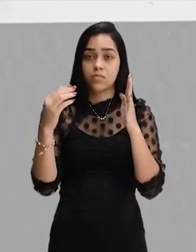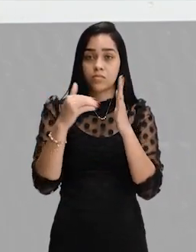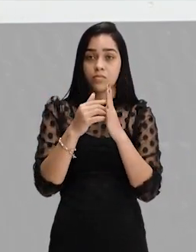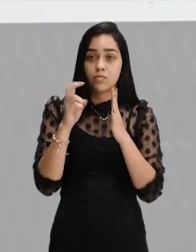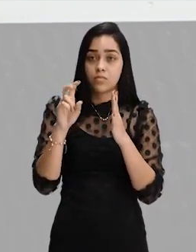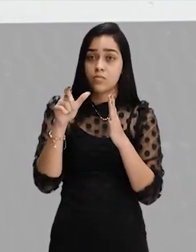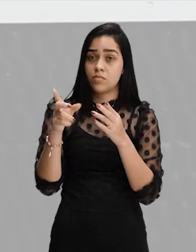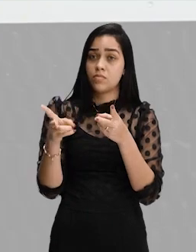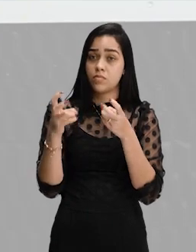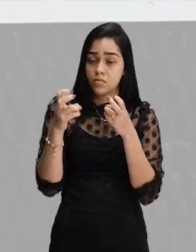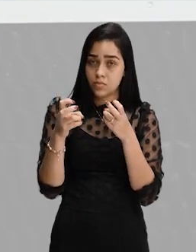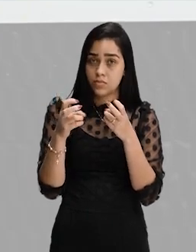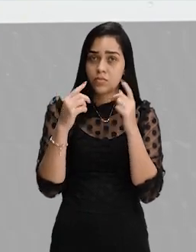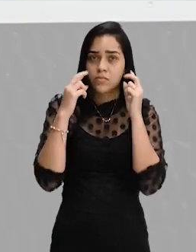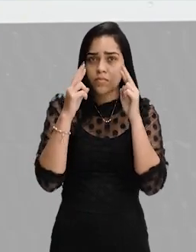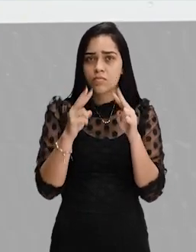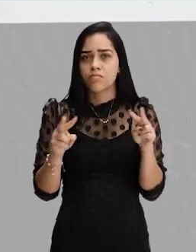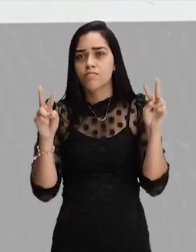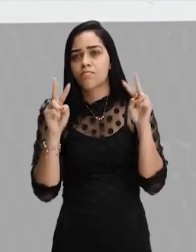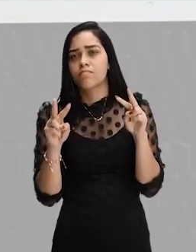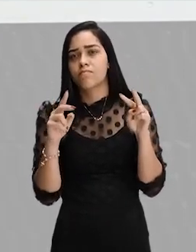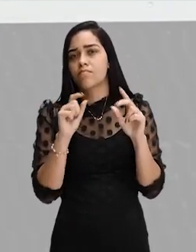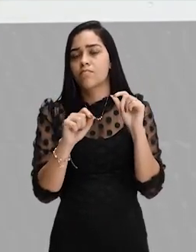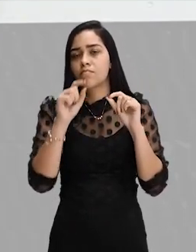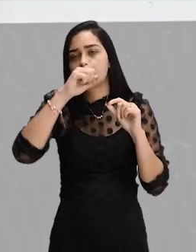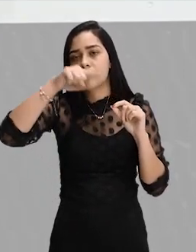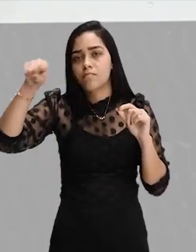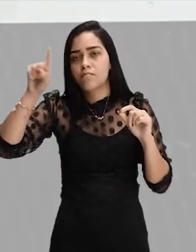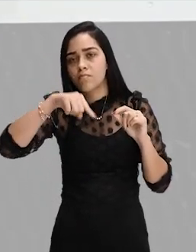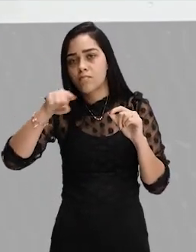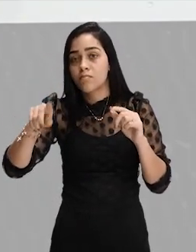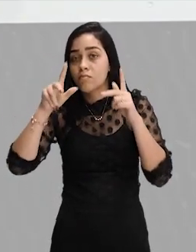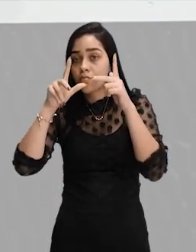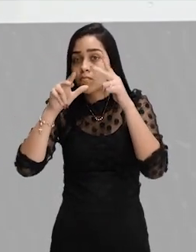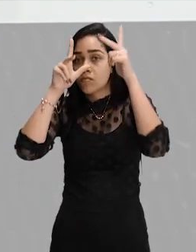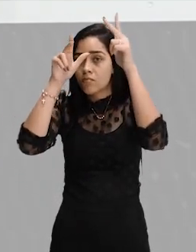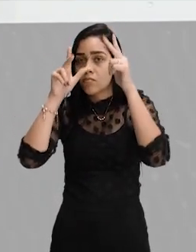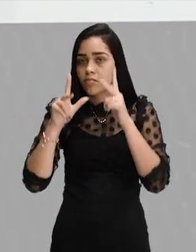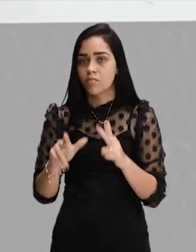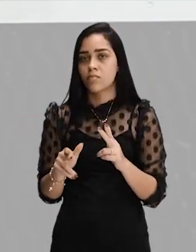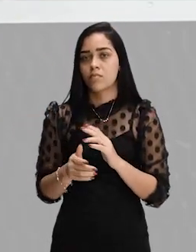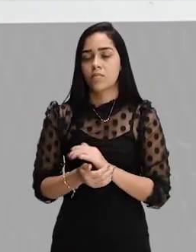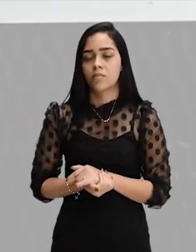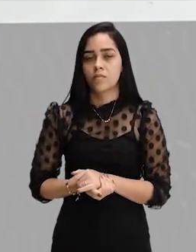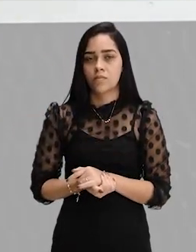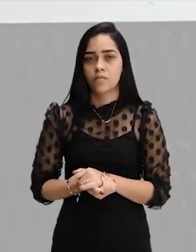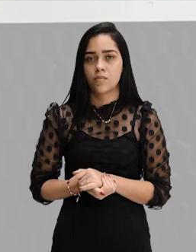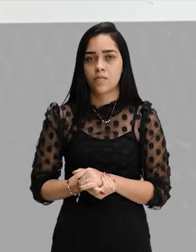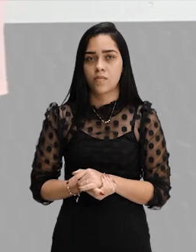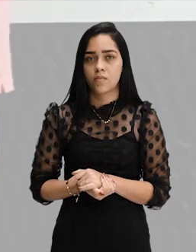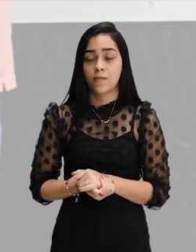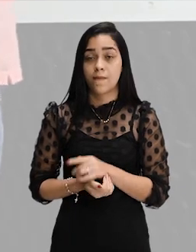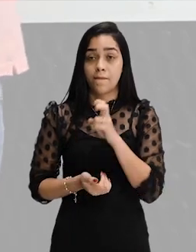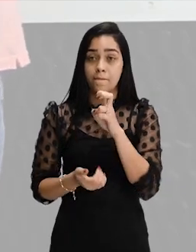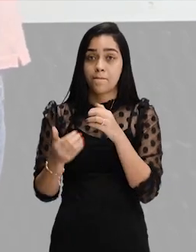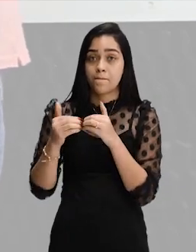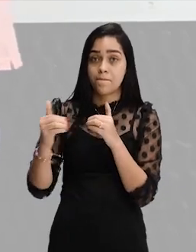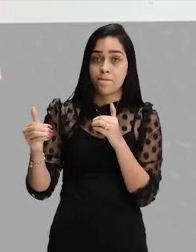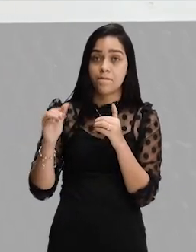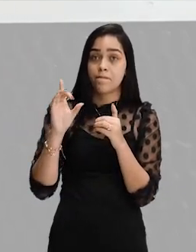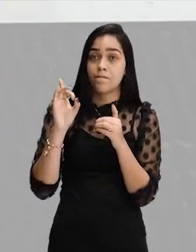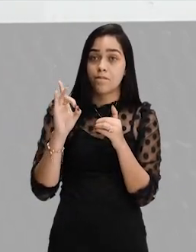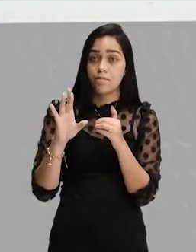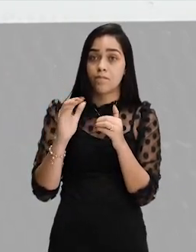5, você percebe geometricamente que está destacado nos dois. Ó. Do 5 para frente só